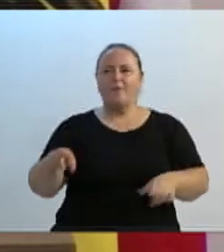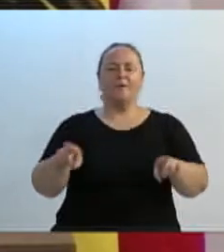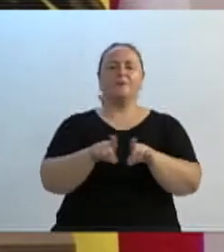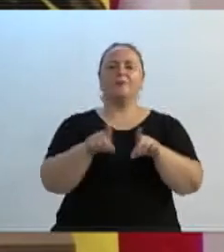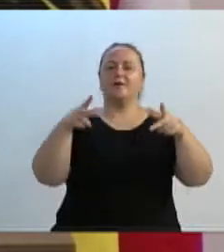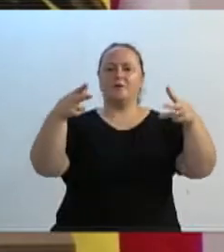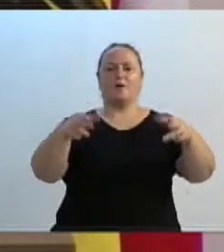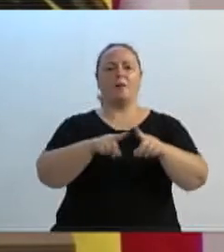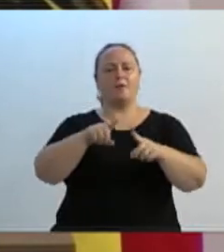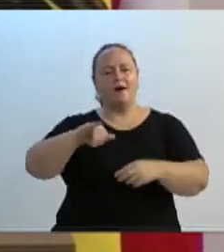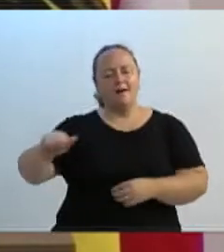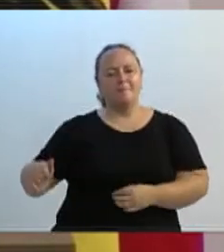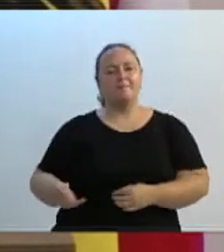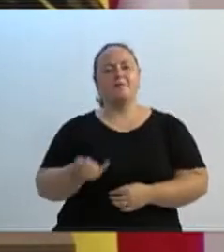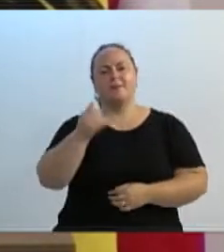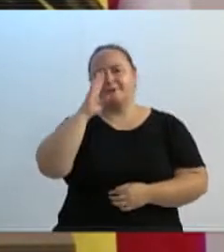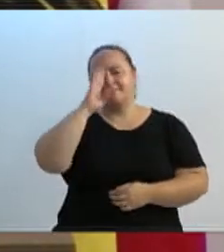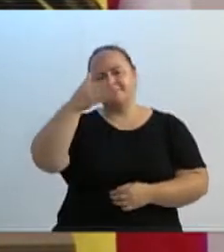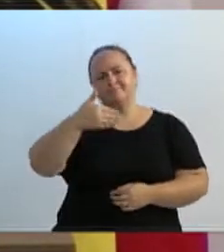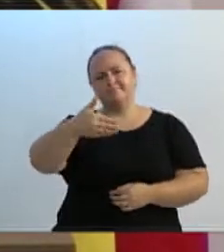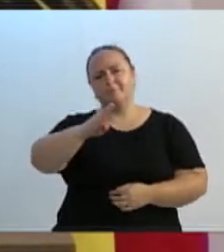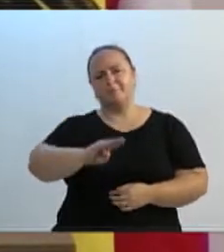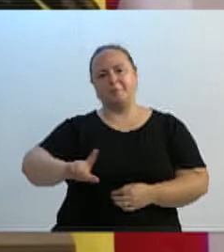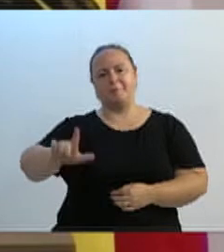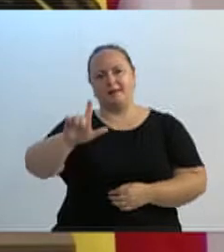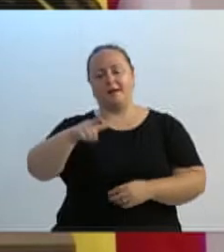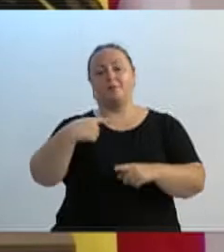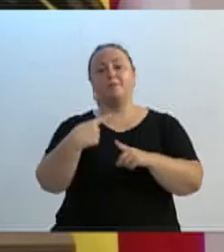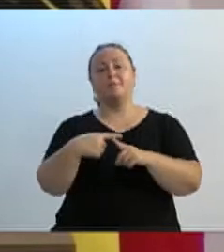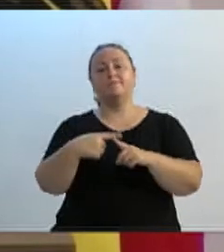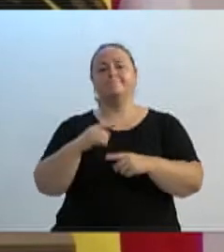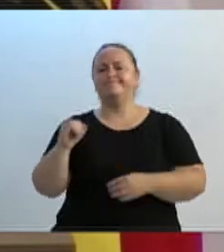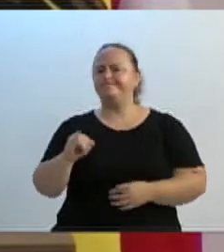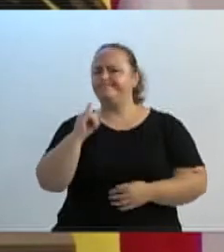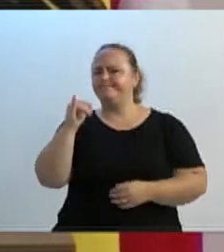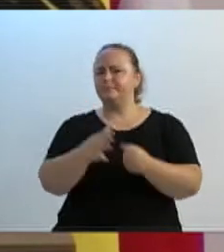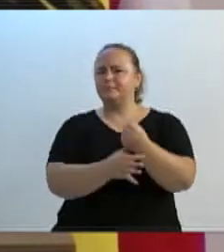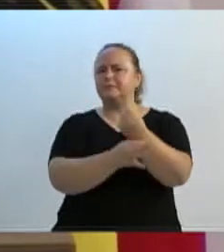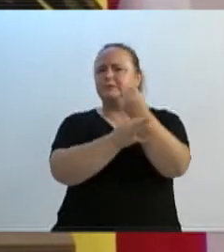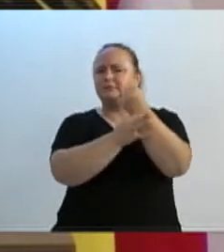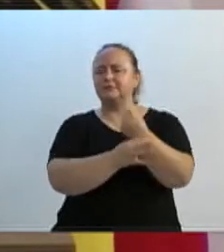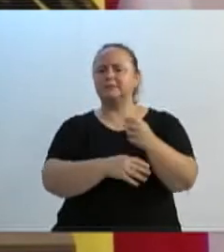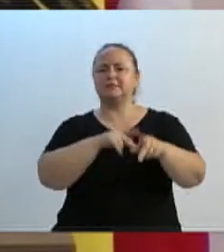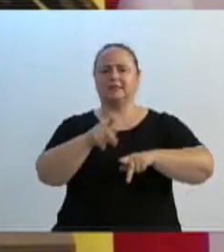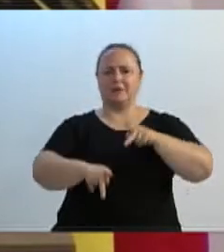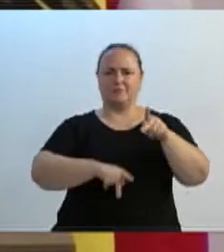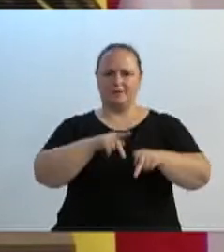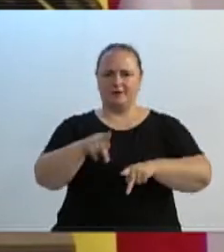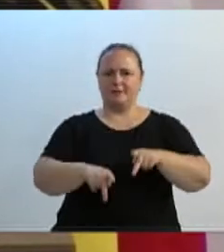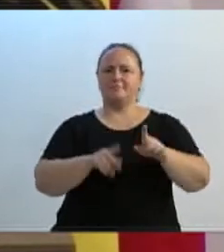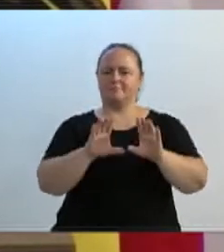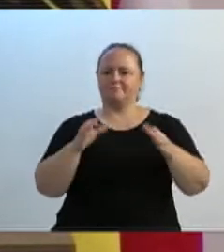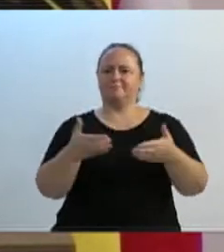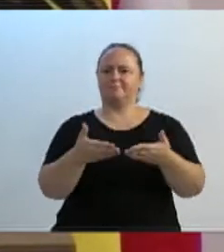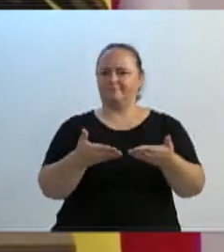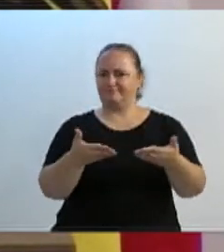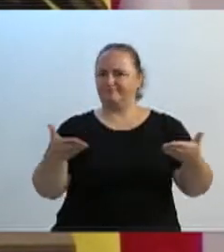ser aproveitada na cidade de Blumenau, que é importante nesse momento para a segurança da população, para a segurança da